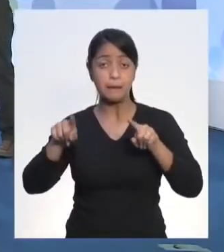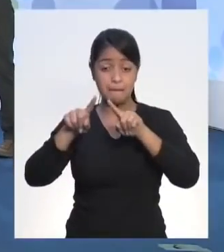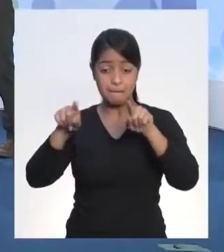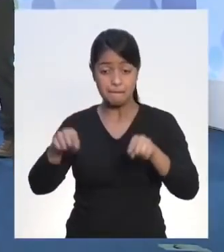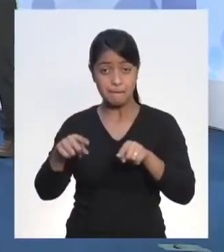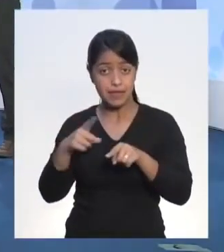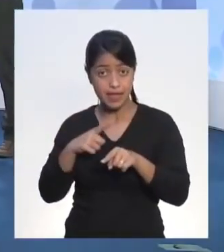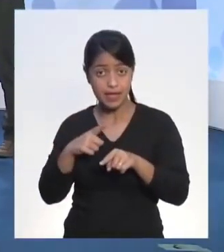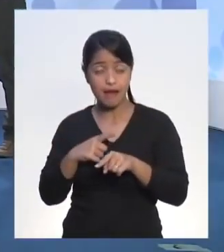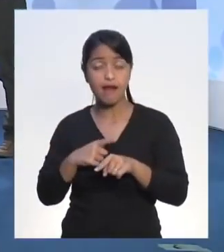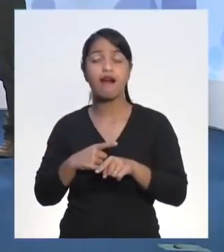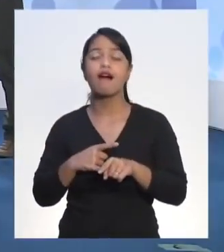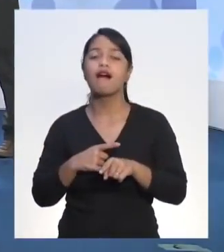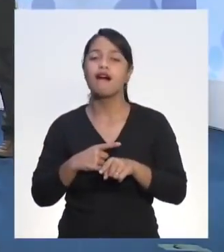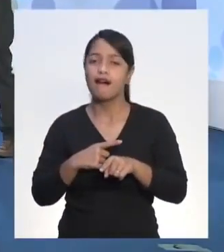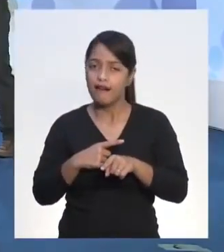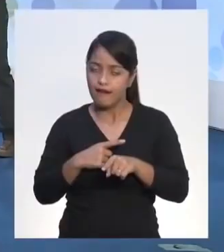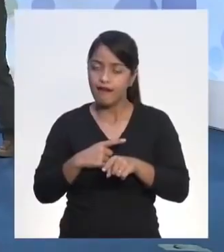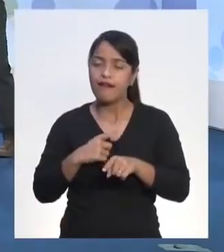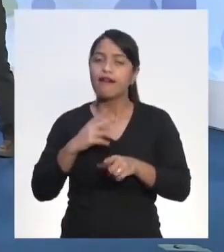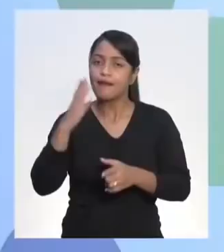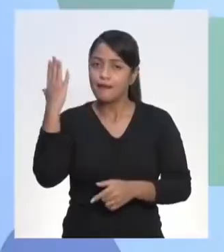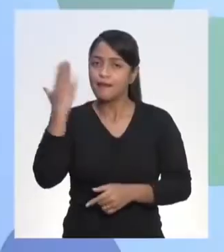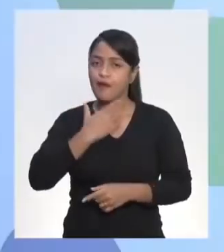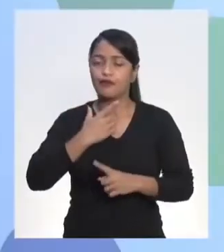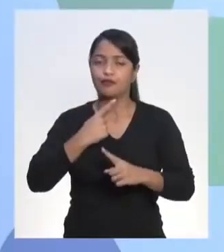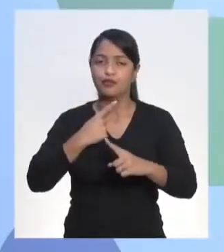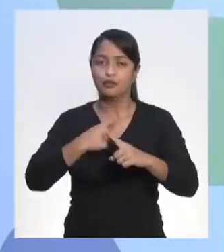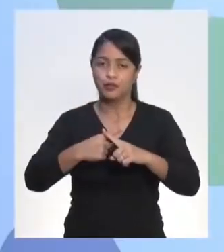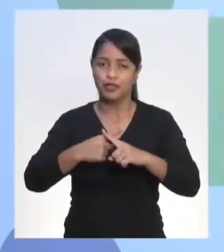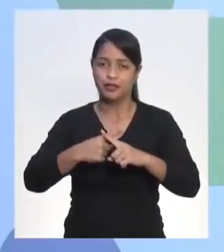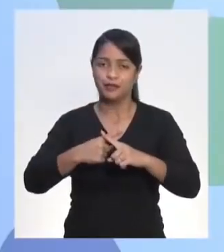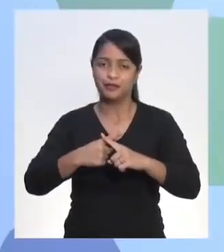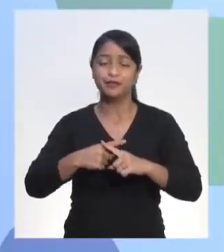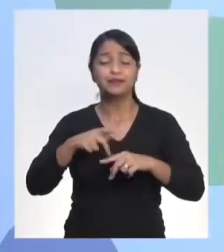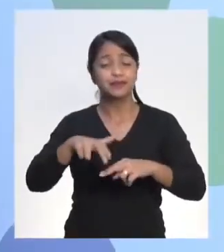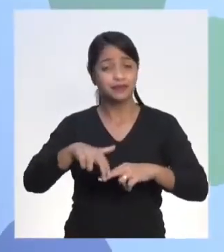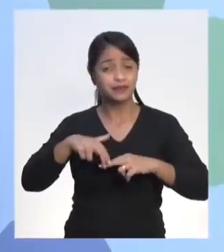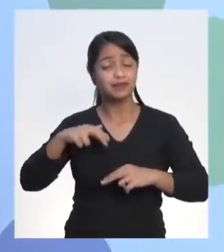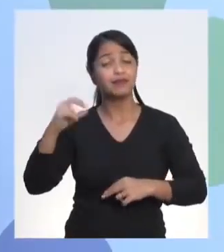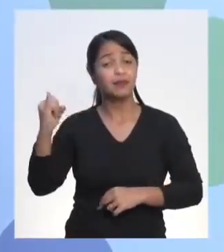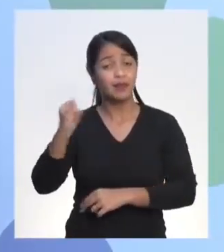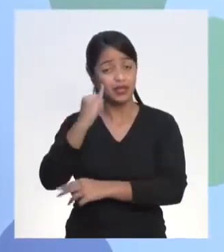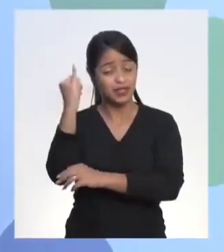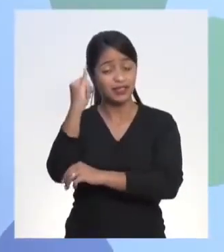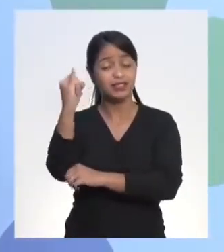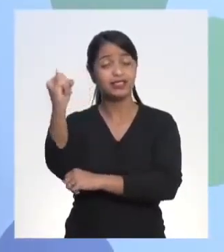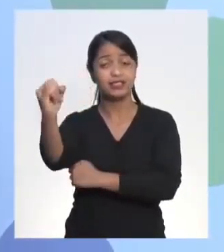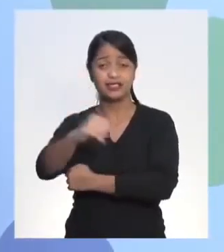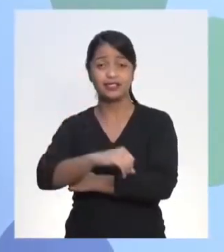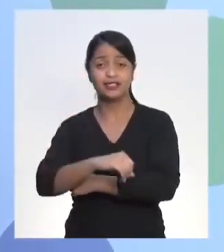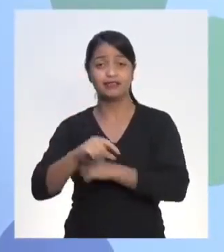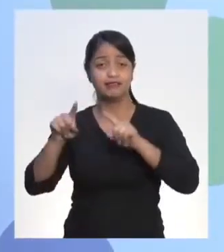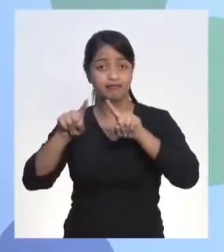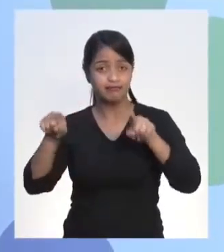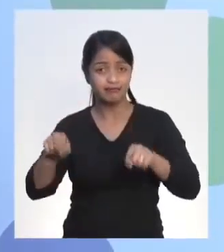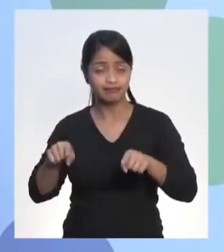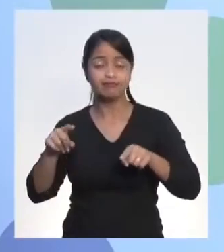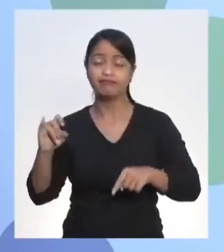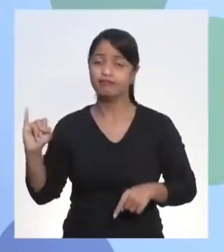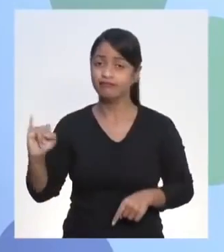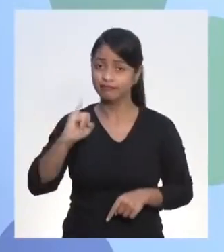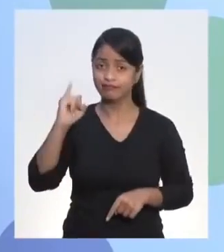aí indica que você está fazendo o quê? Uma multiplicação. Então, é importante a colocação, né, desse parêntese aí, que